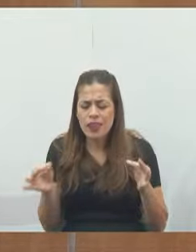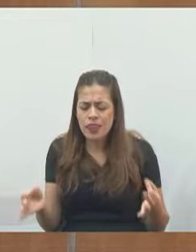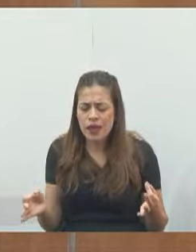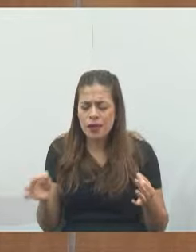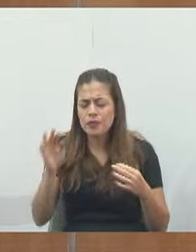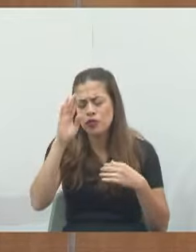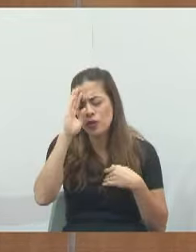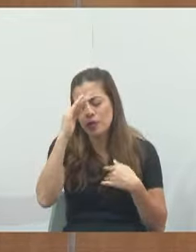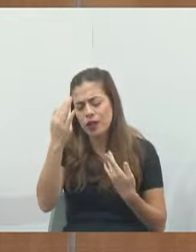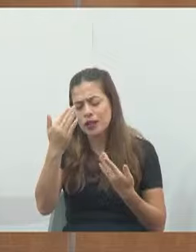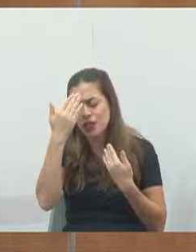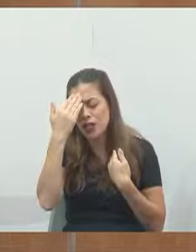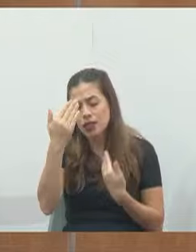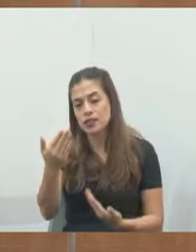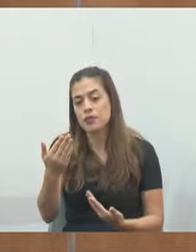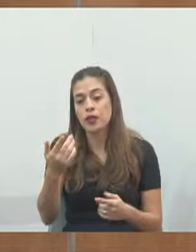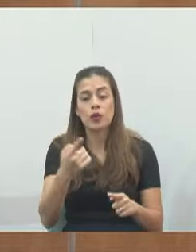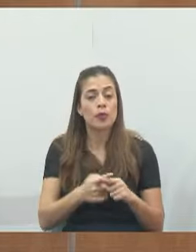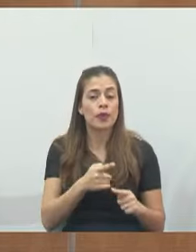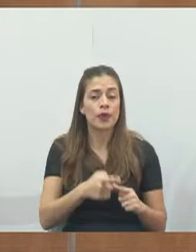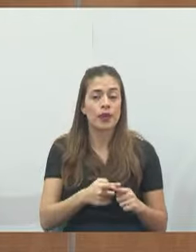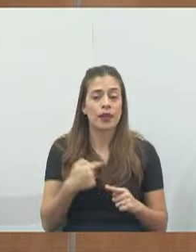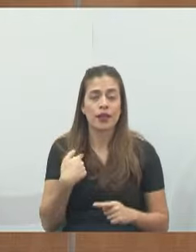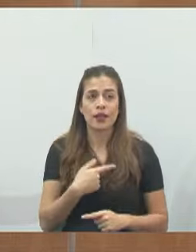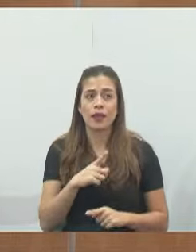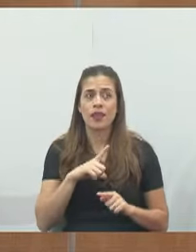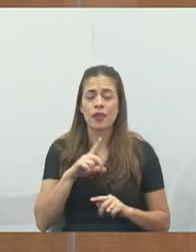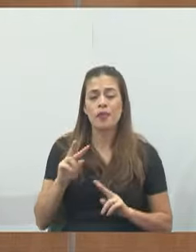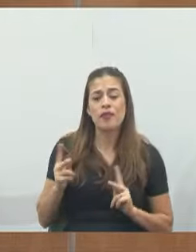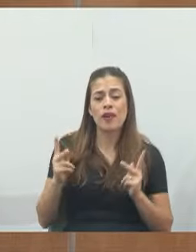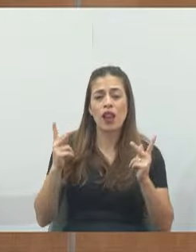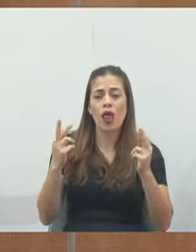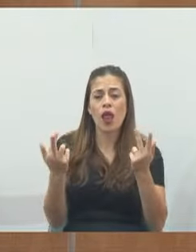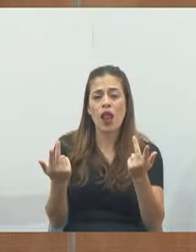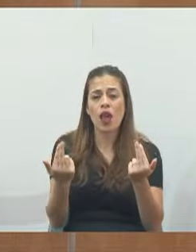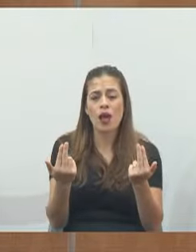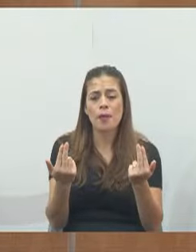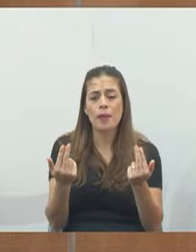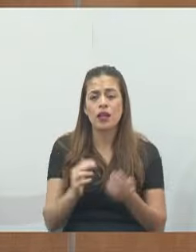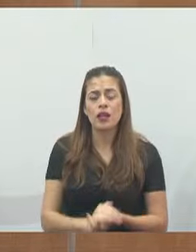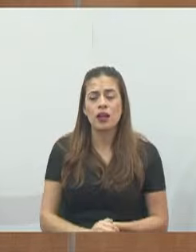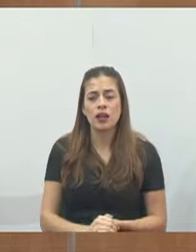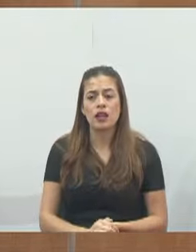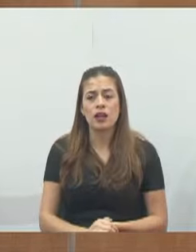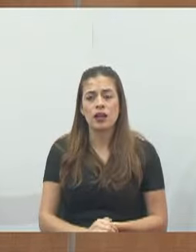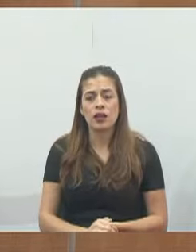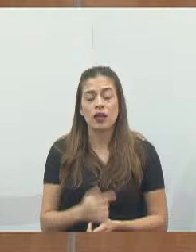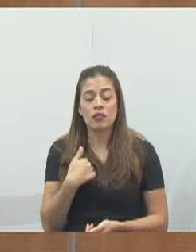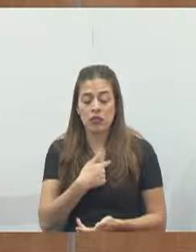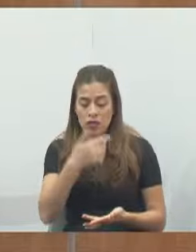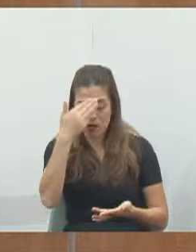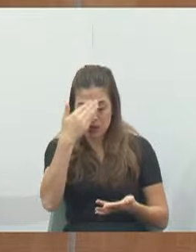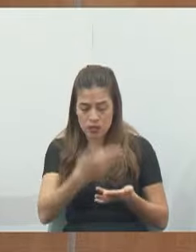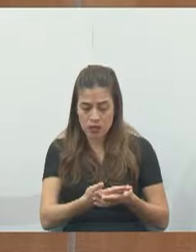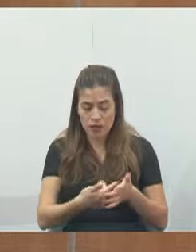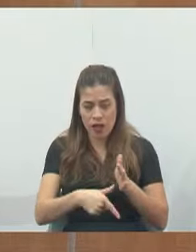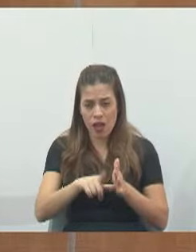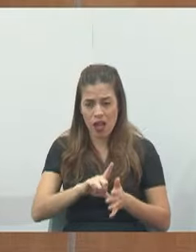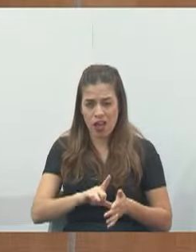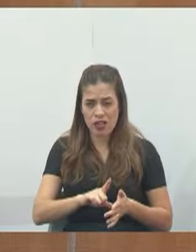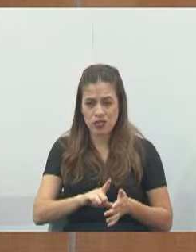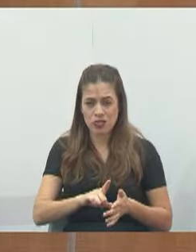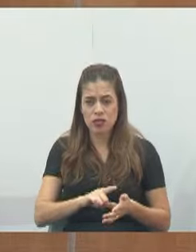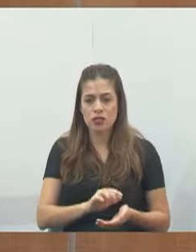esse agradecimento, porque a gente tem valores muito parecidos e a gente acredita que antes de você